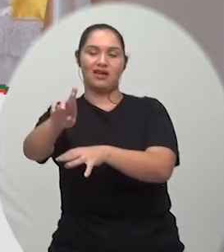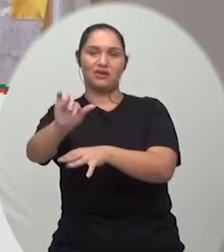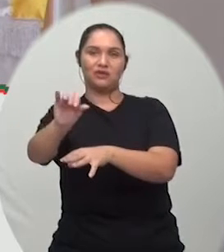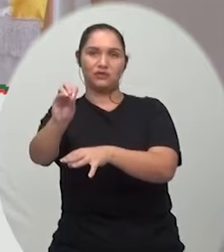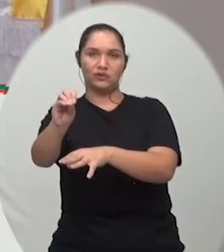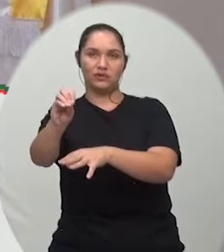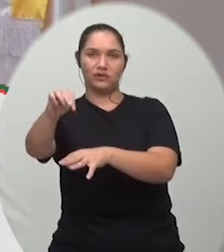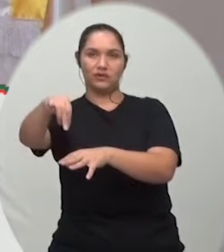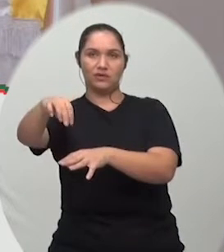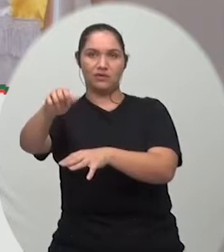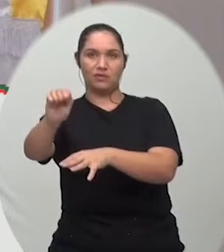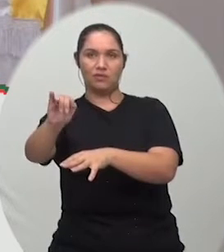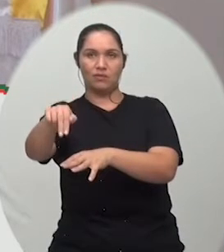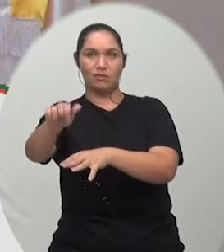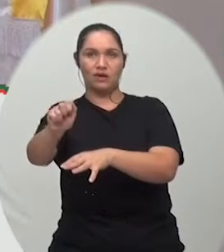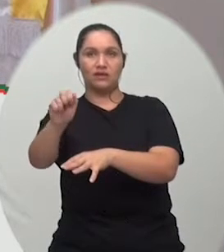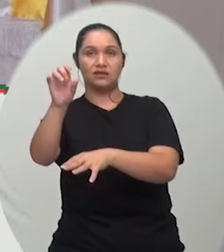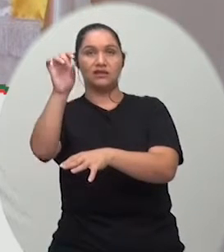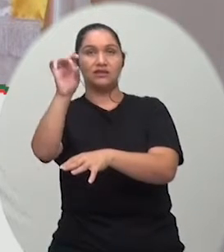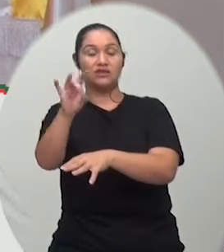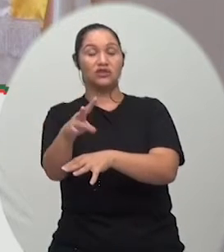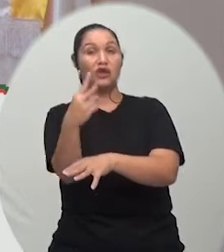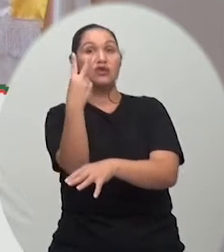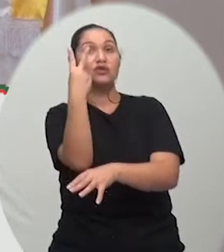2 roçadores.